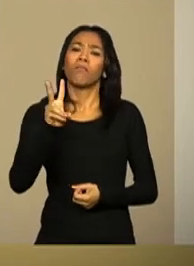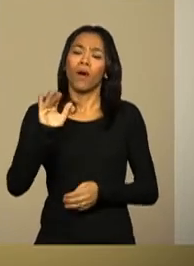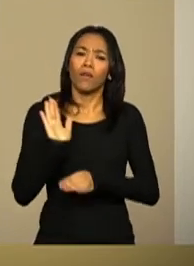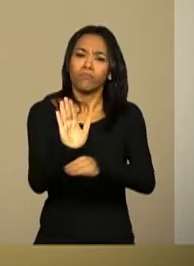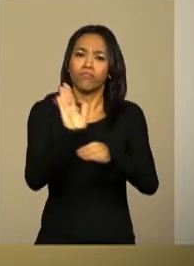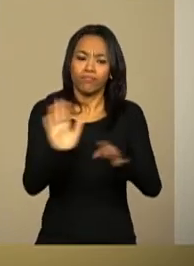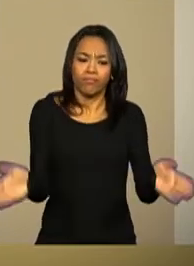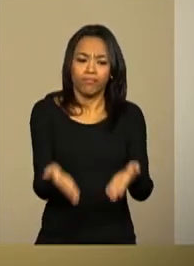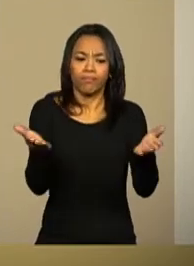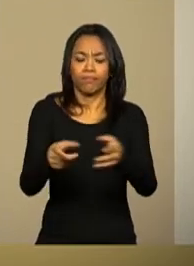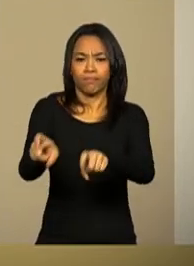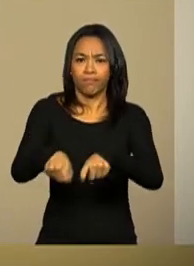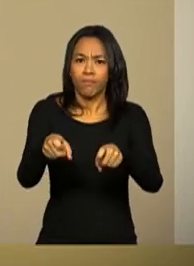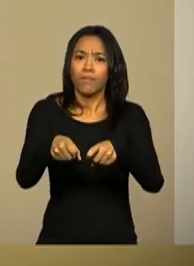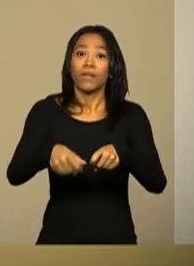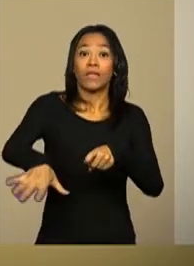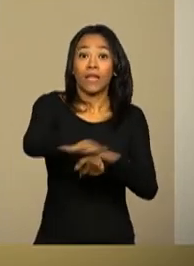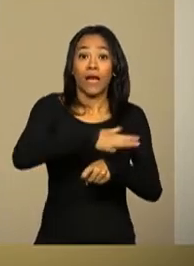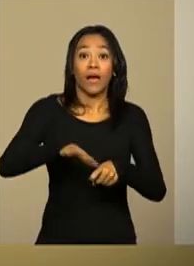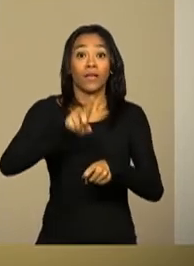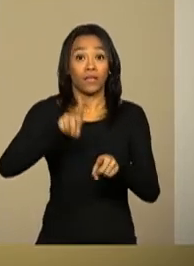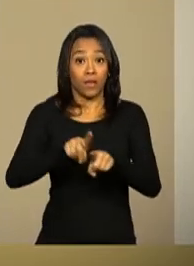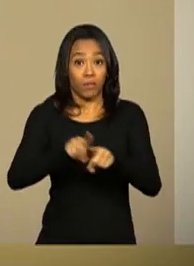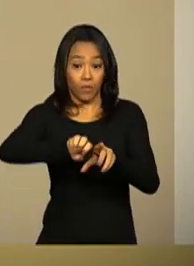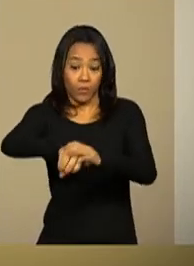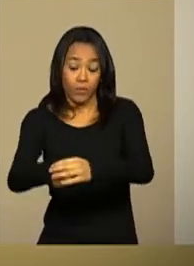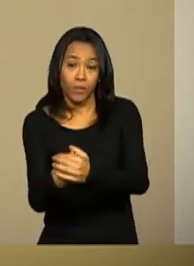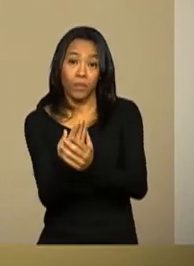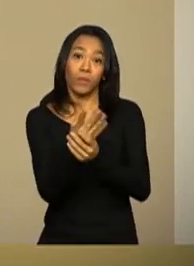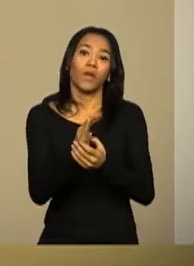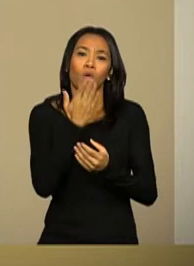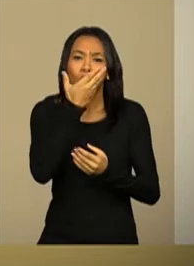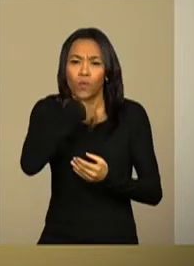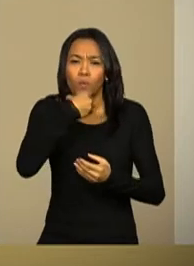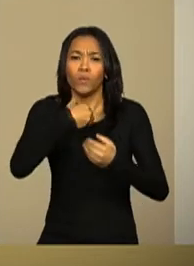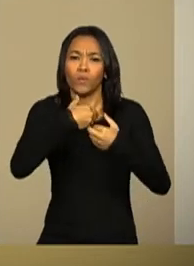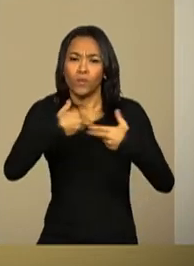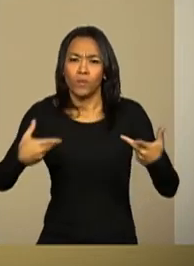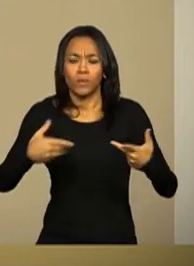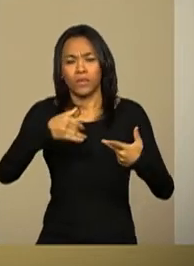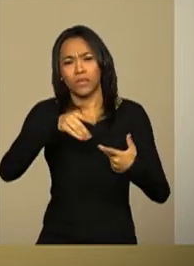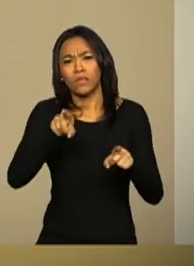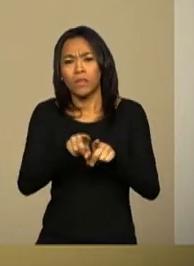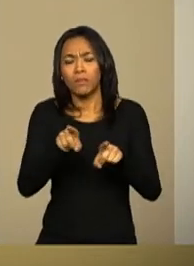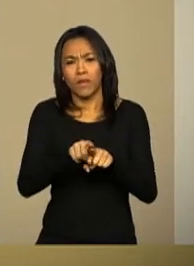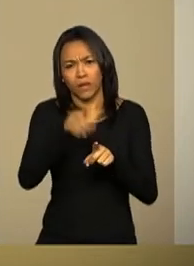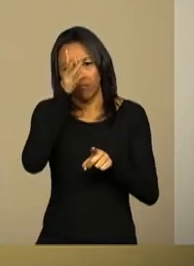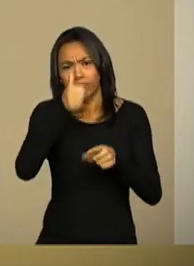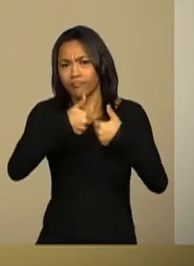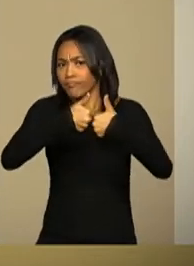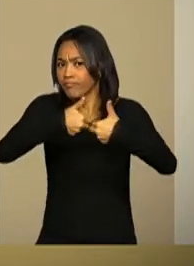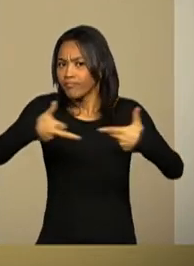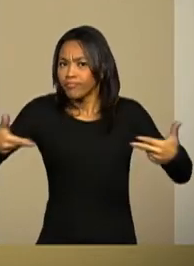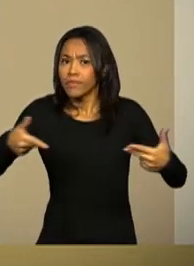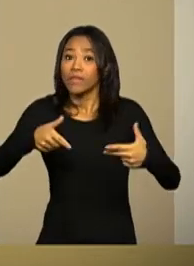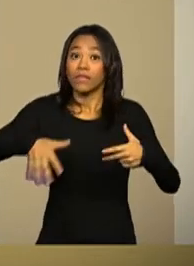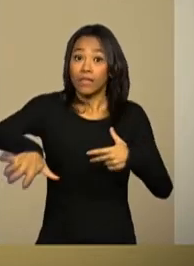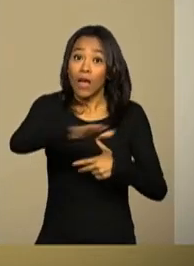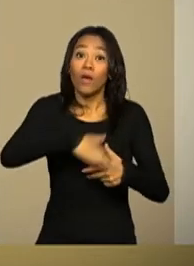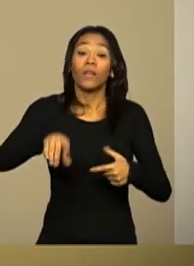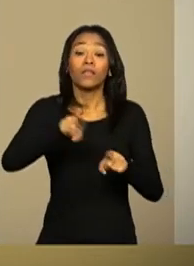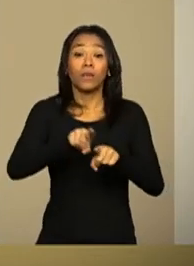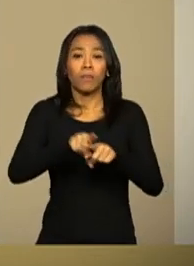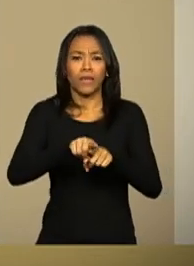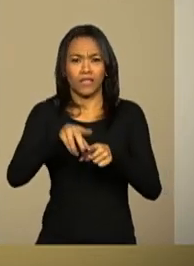financiar a agricultura de precisão o cultivo protegido de ordem Fruit granjeiros e automação da Avicultura e da suinocultura